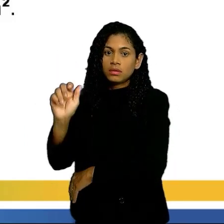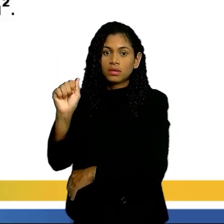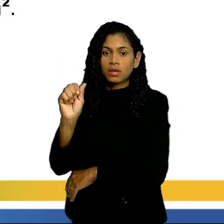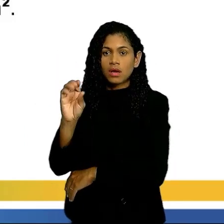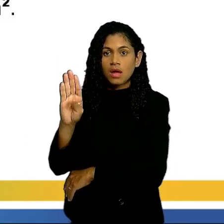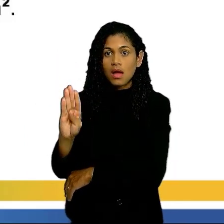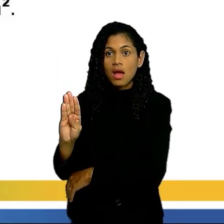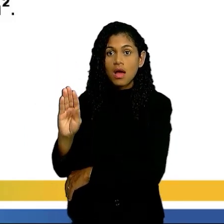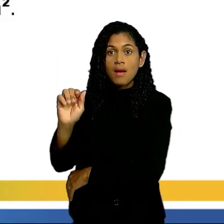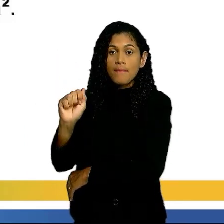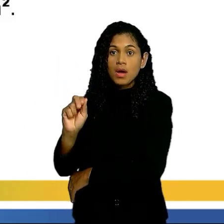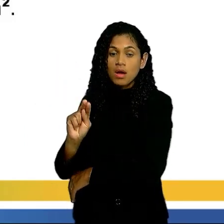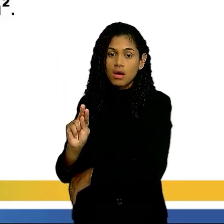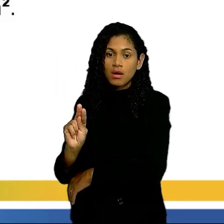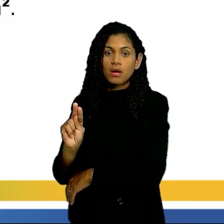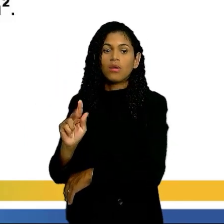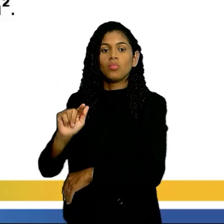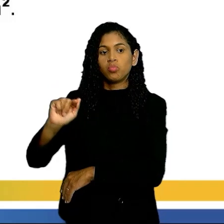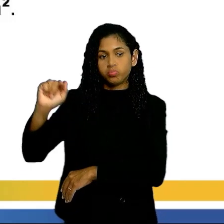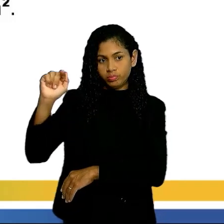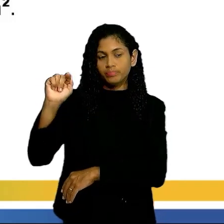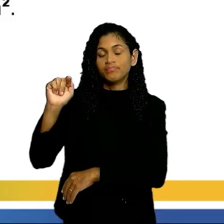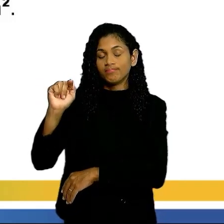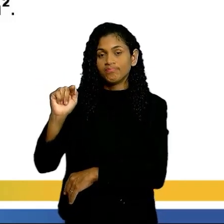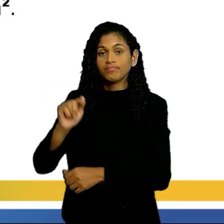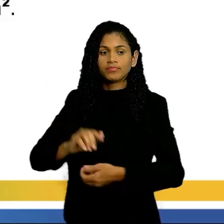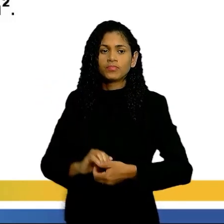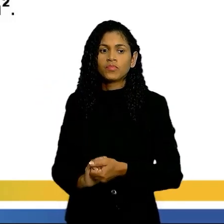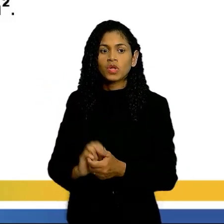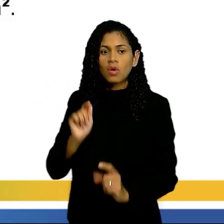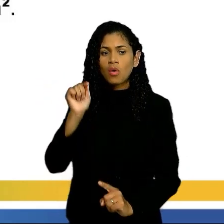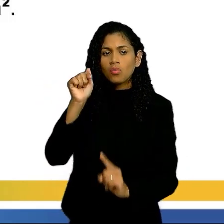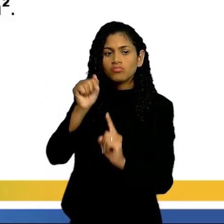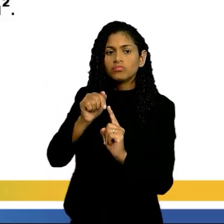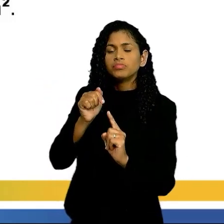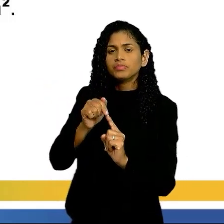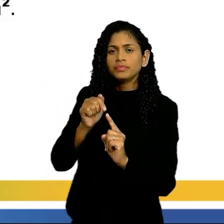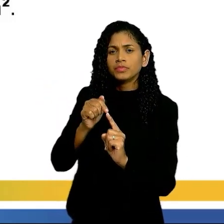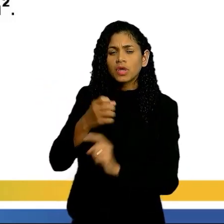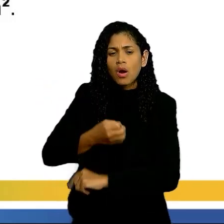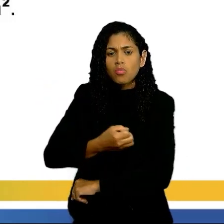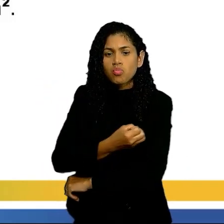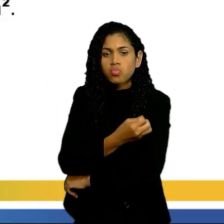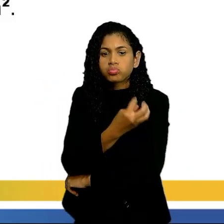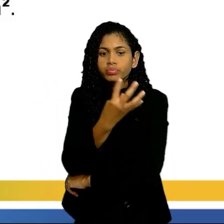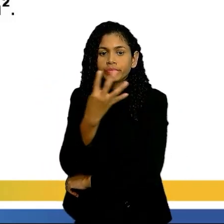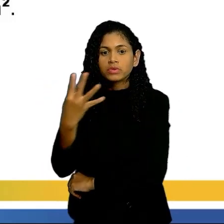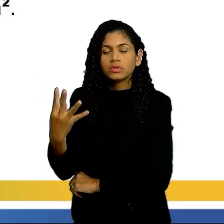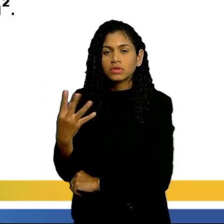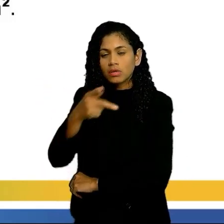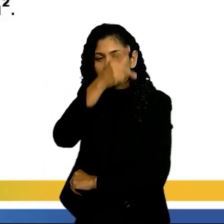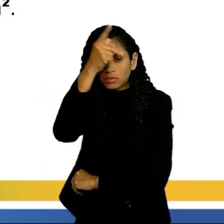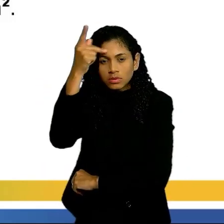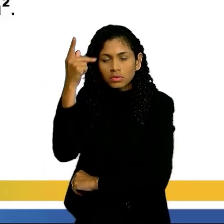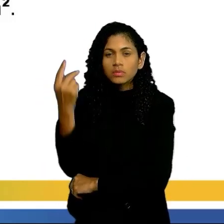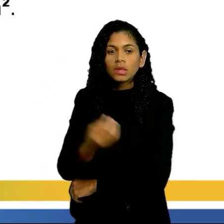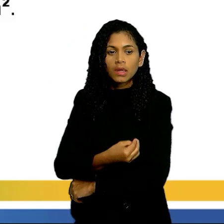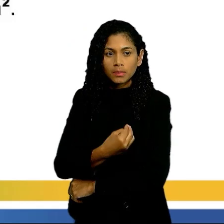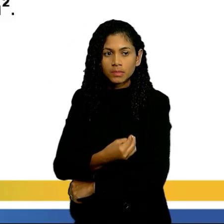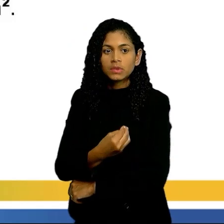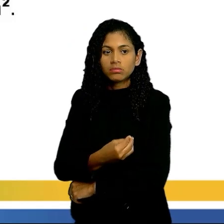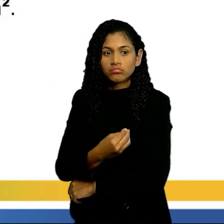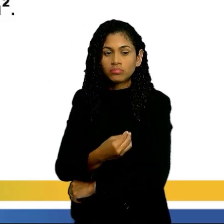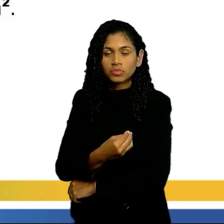pessoas presentes em grandes aglomerações é considerar que 4